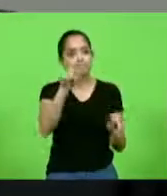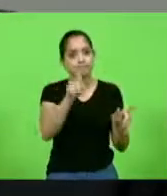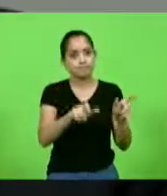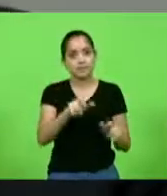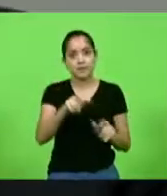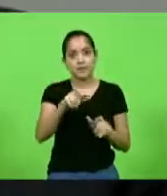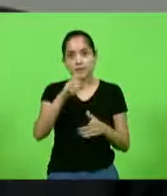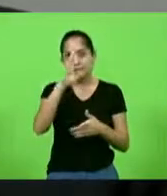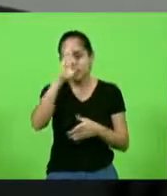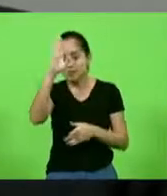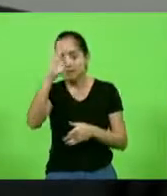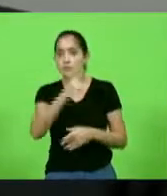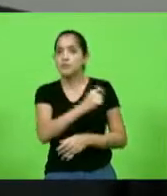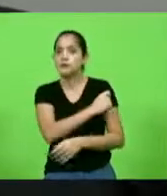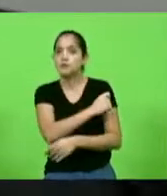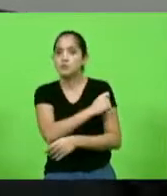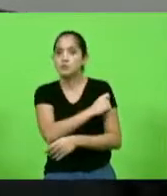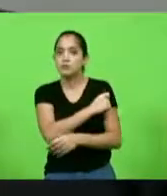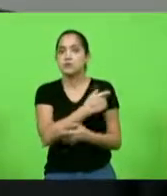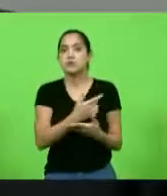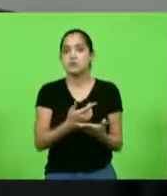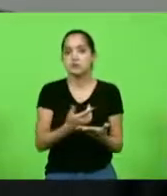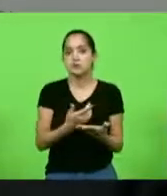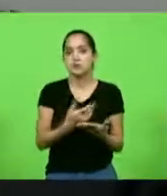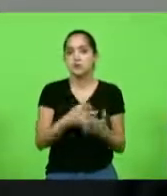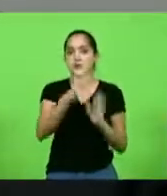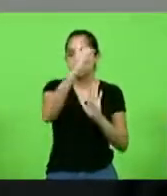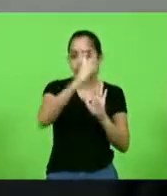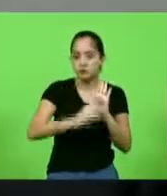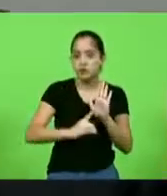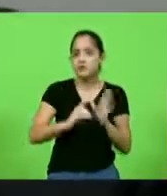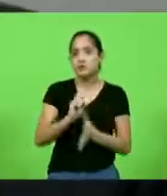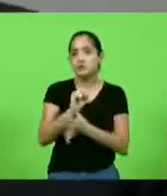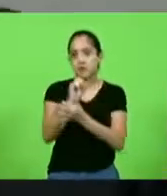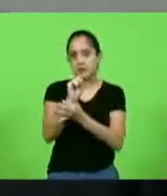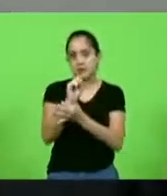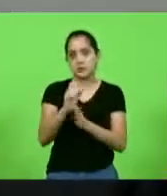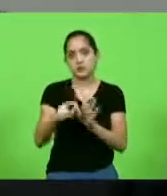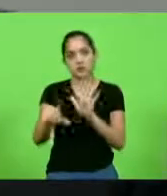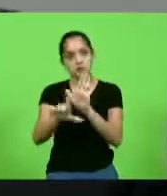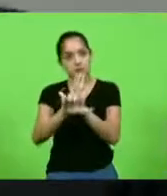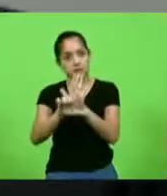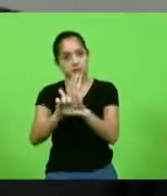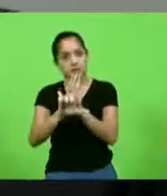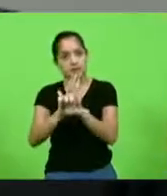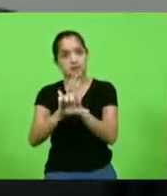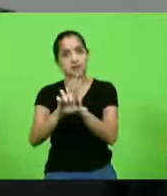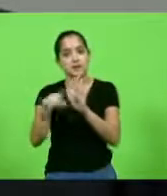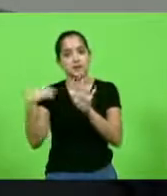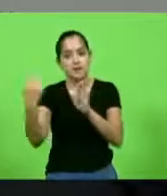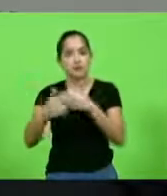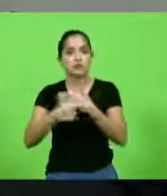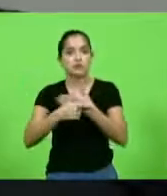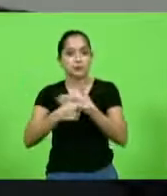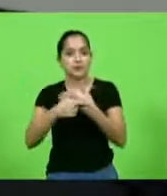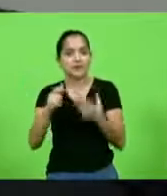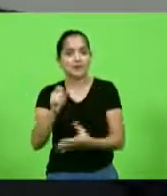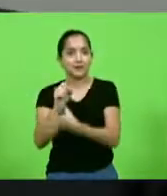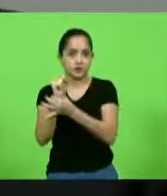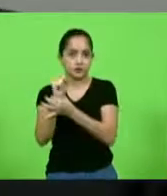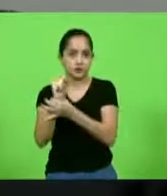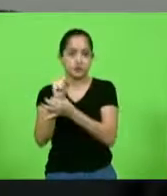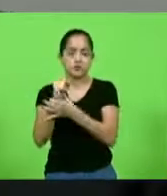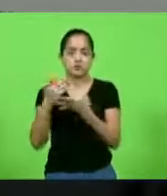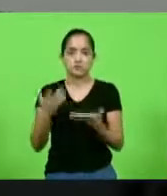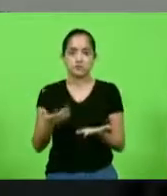os estudantes, tenham esse direito garantido em lei, porque essa é a nossa função, é garantir em lei